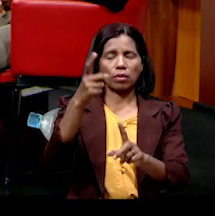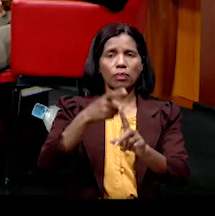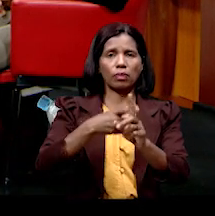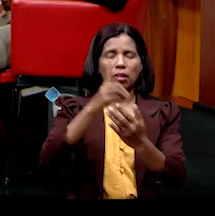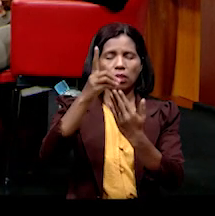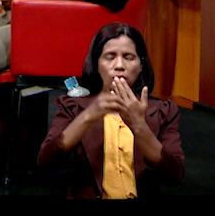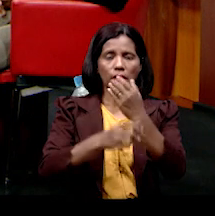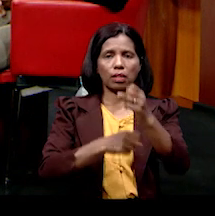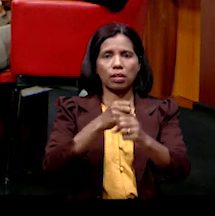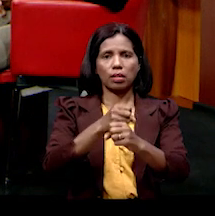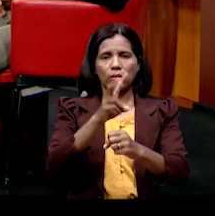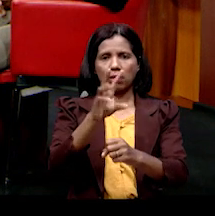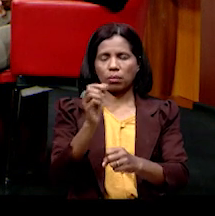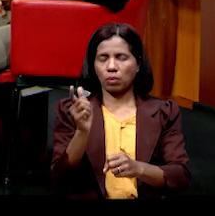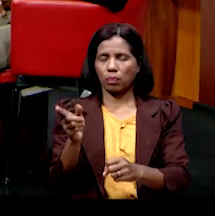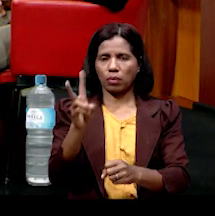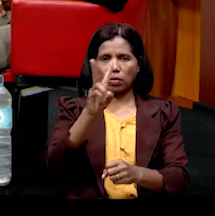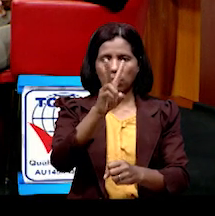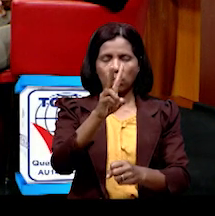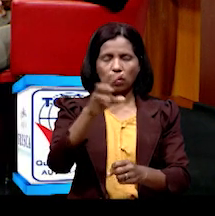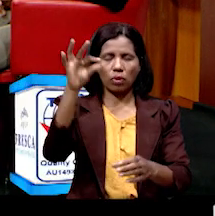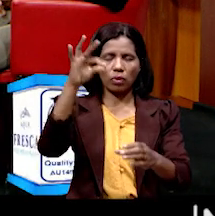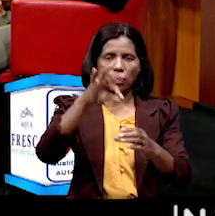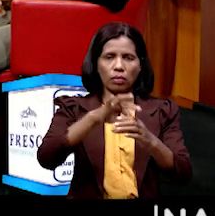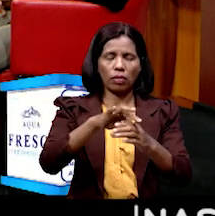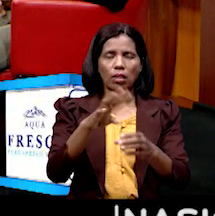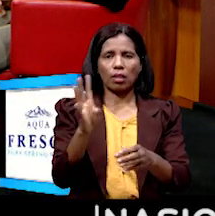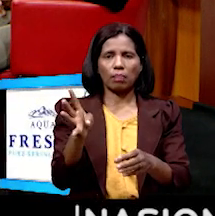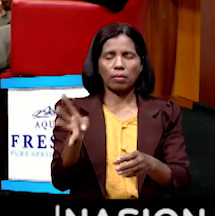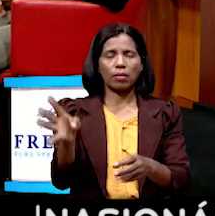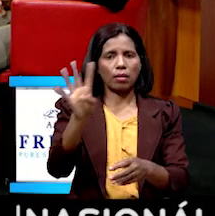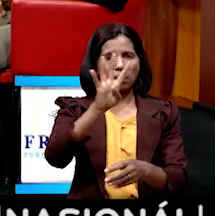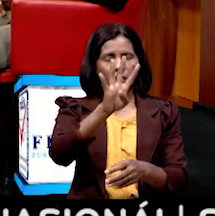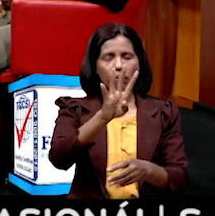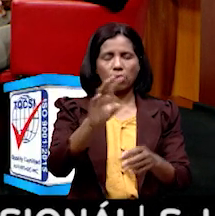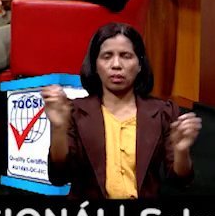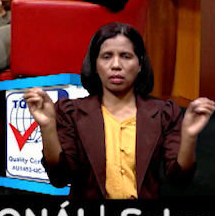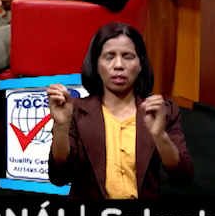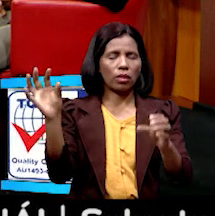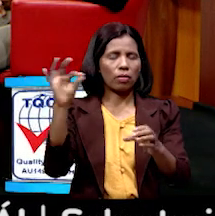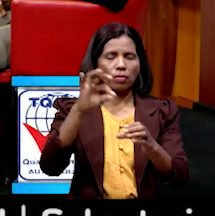dezembro tinan rihun rua ru nulu resin rua ho voto sa favor hat nulu resin hat la ia voto